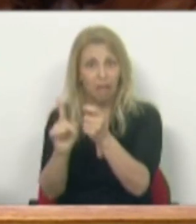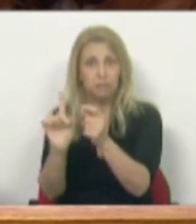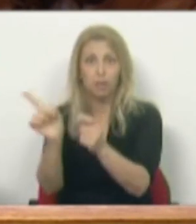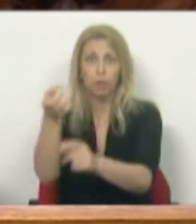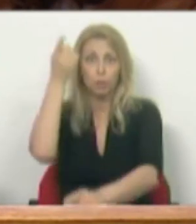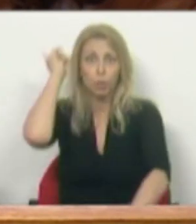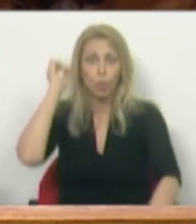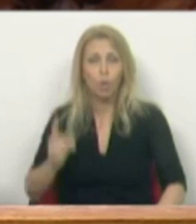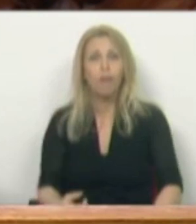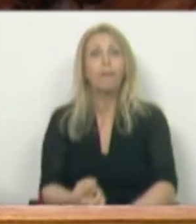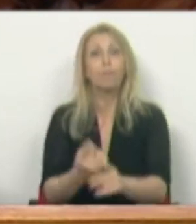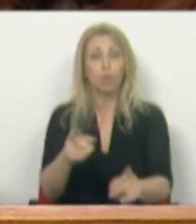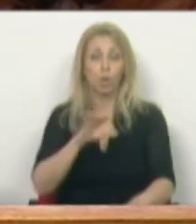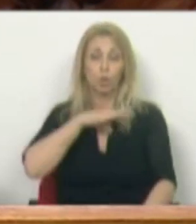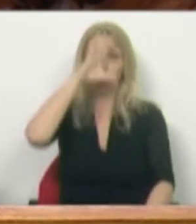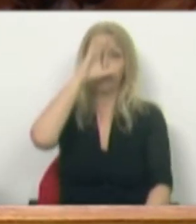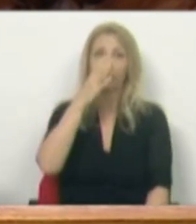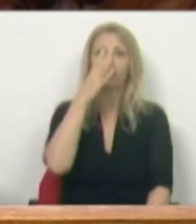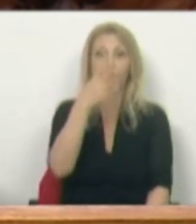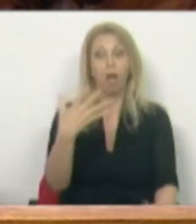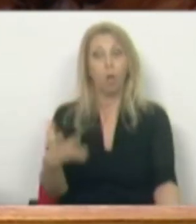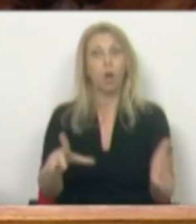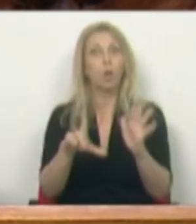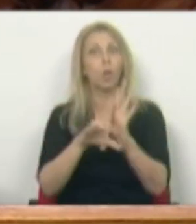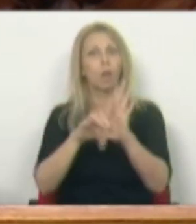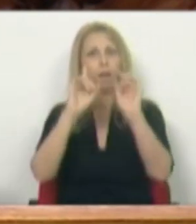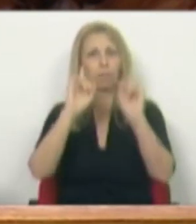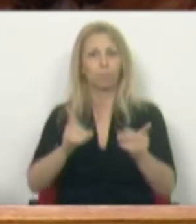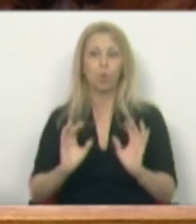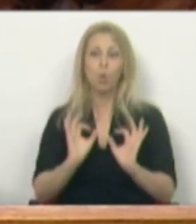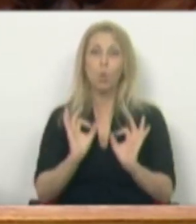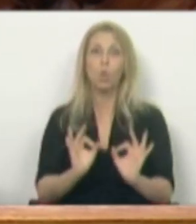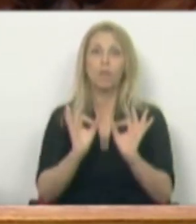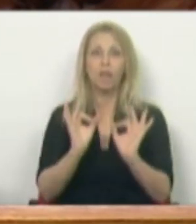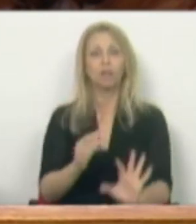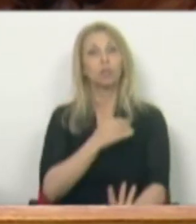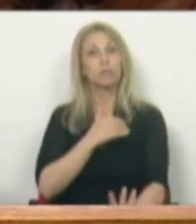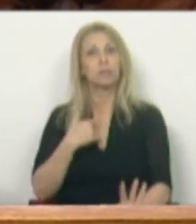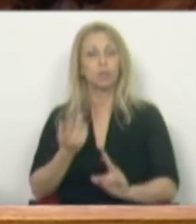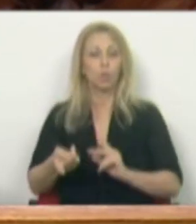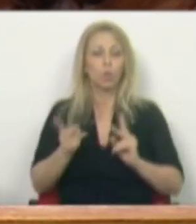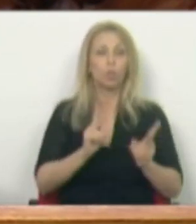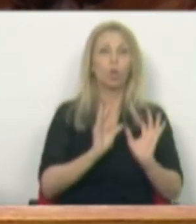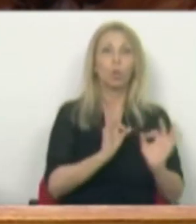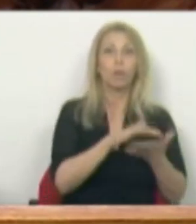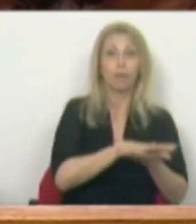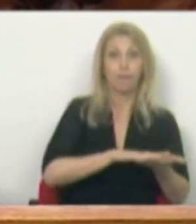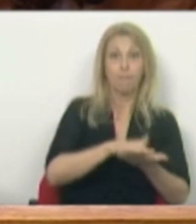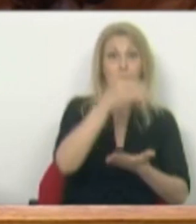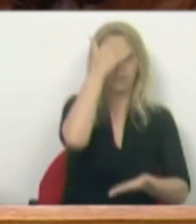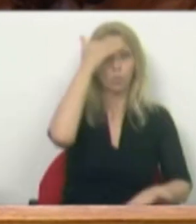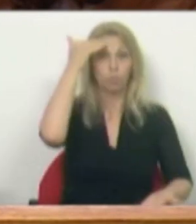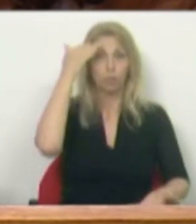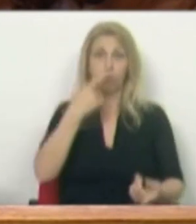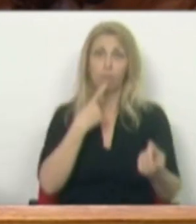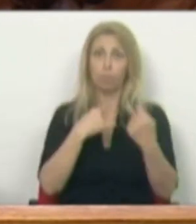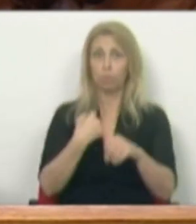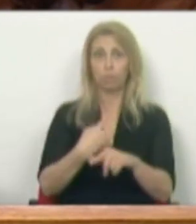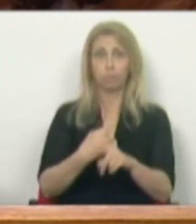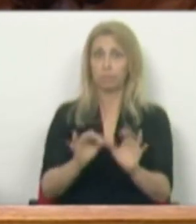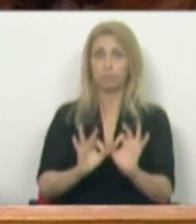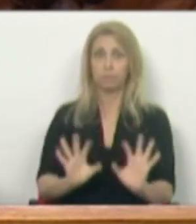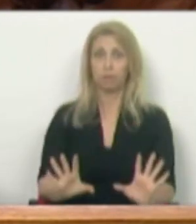nós agora, com esta lei, vamos passar cuidados de saúde para os cuidados primários no que toca à saúde mental, a pergunta mantém-se exatamente a